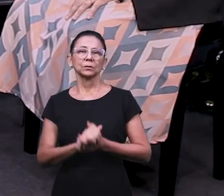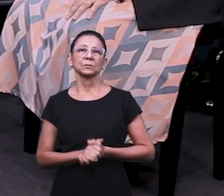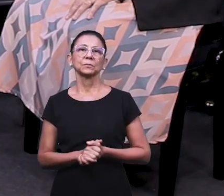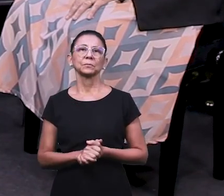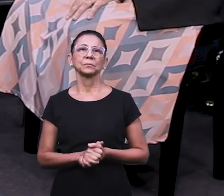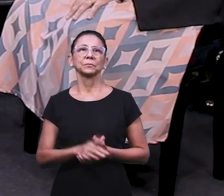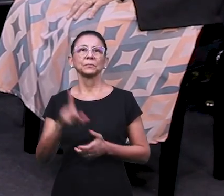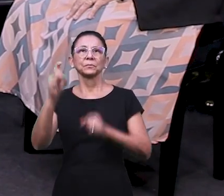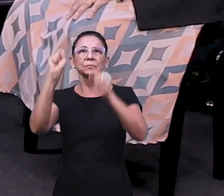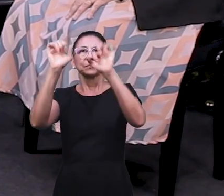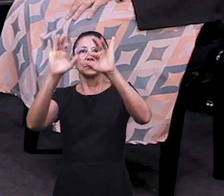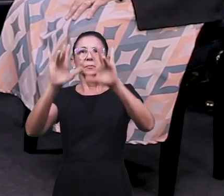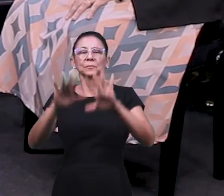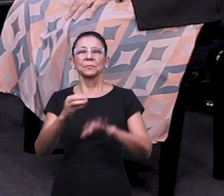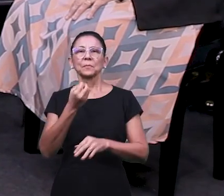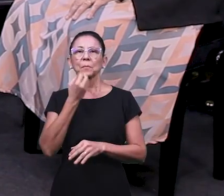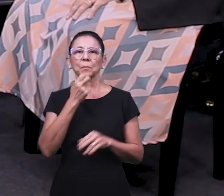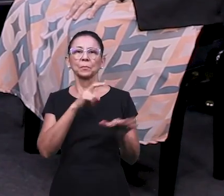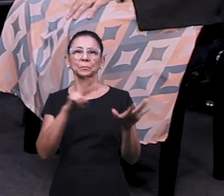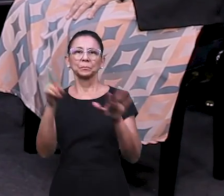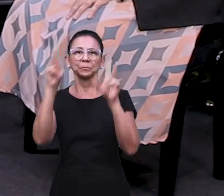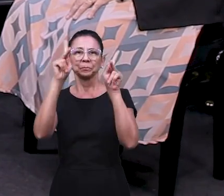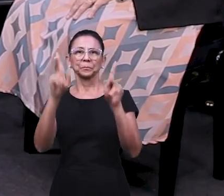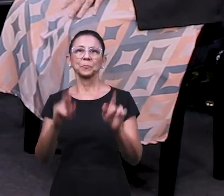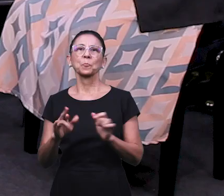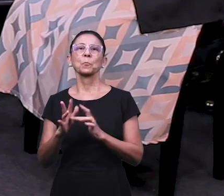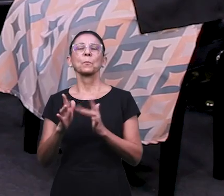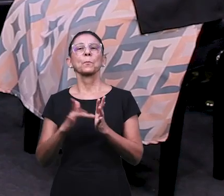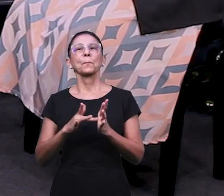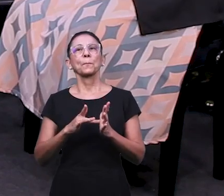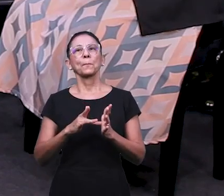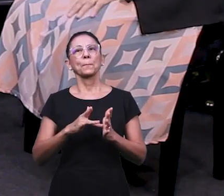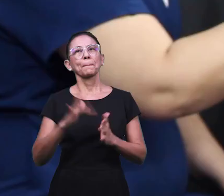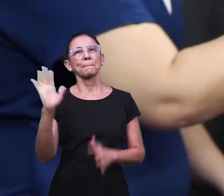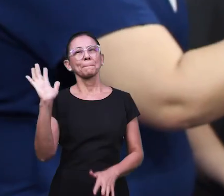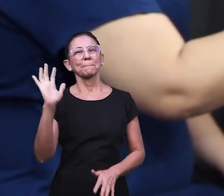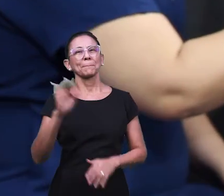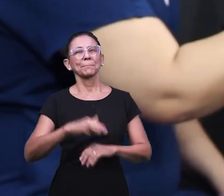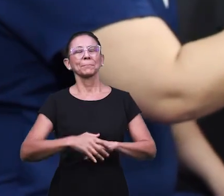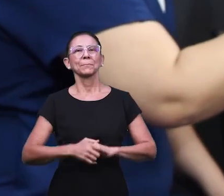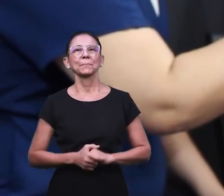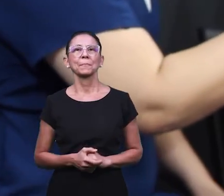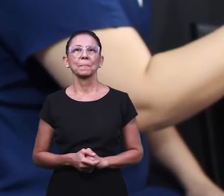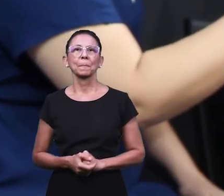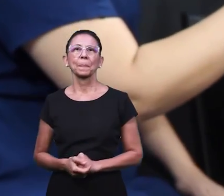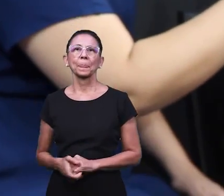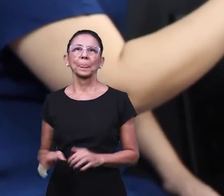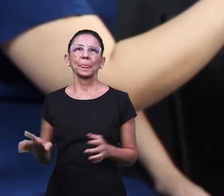Deus abençoe, uma boa semana, a paz do Senhor Jesus.